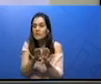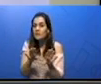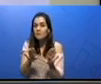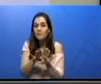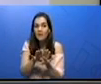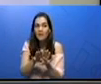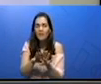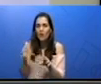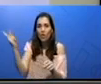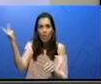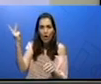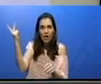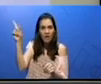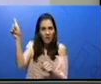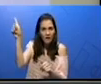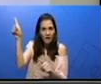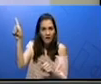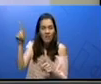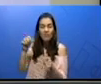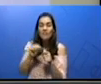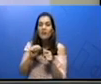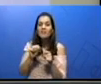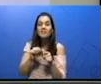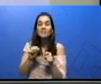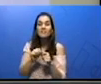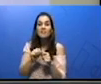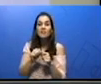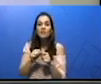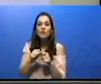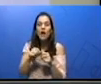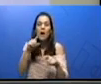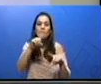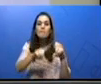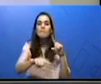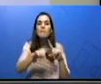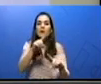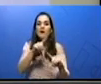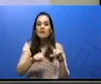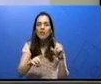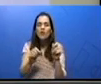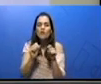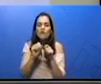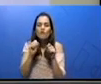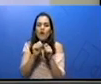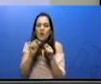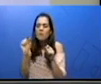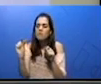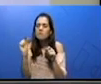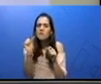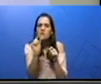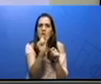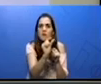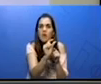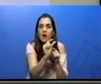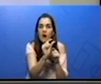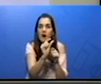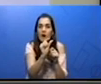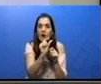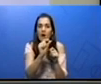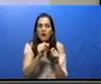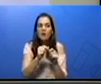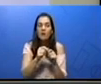eles propuseram que toda a matéria era constituída por pequenas partículas indivisíveis